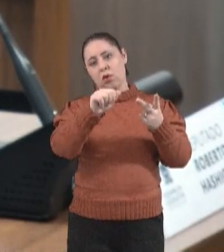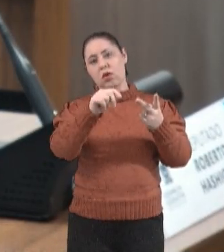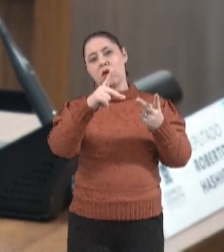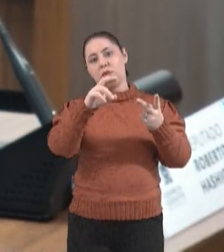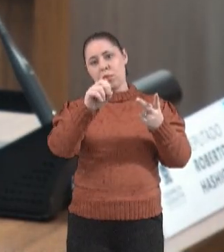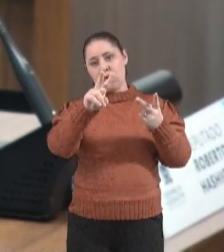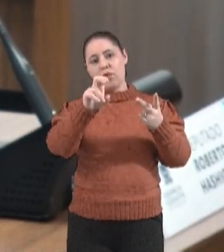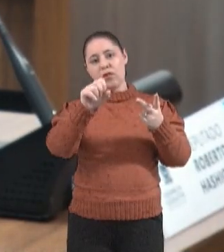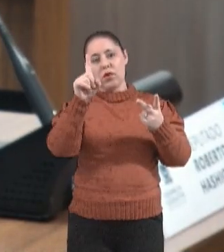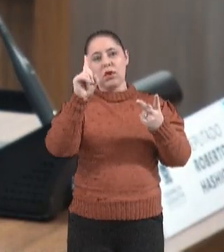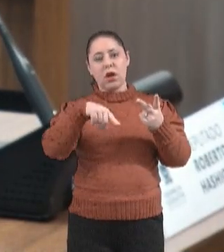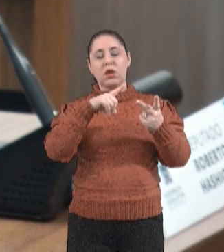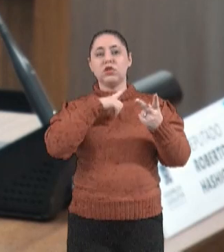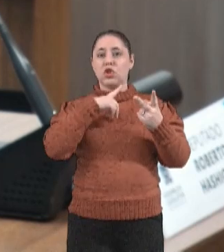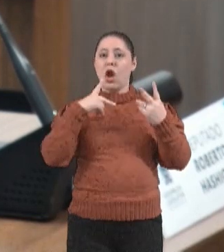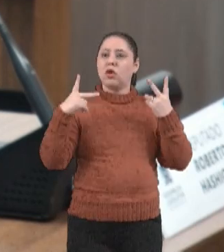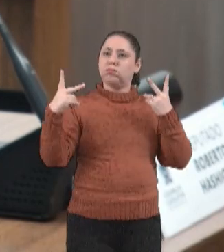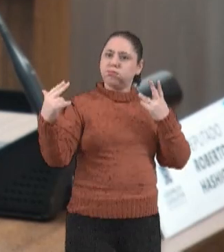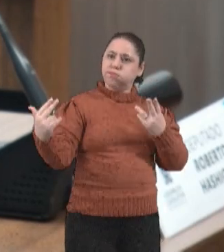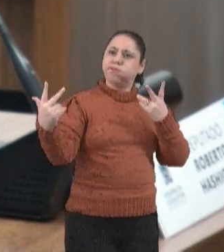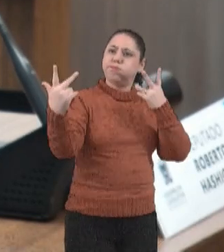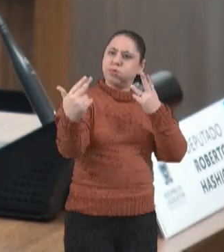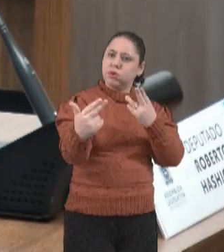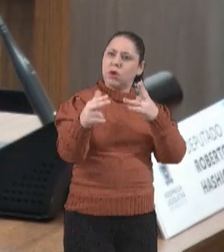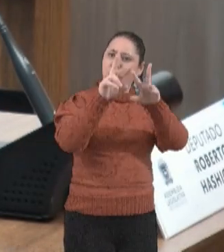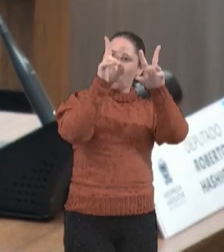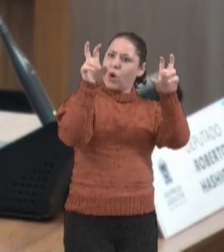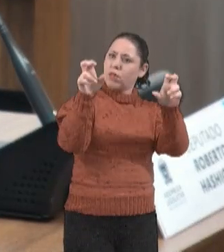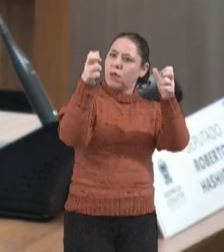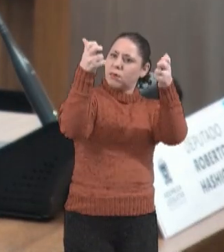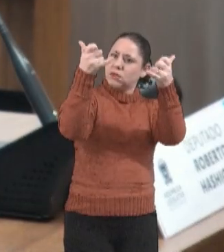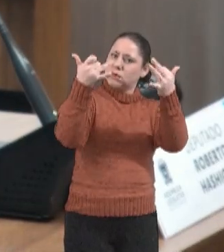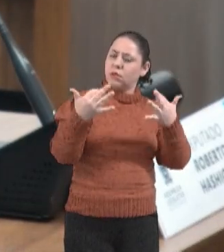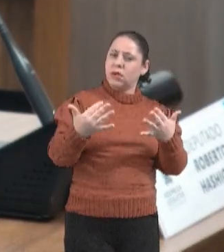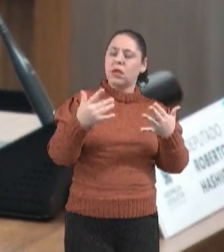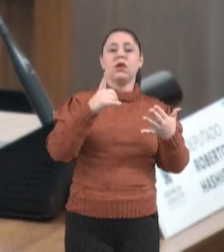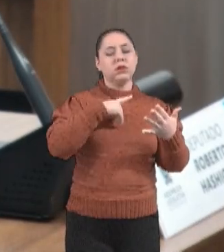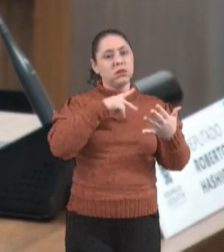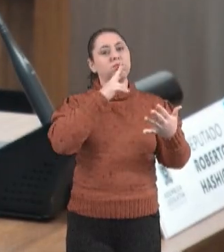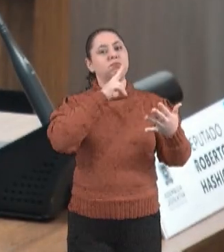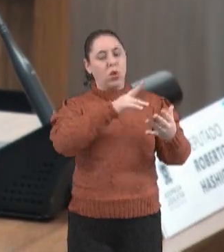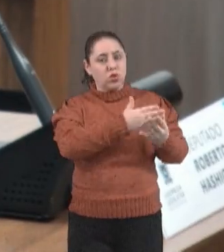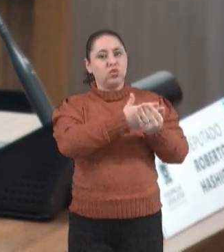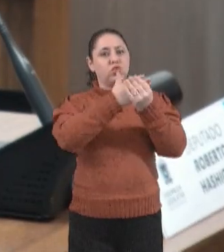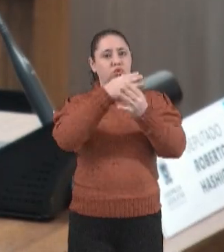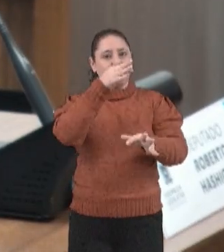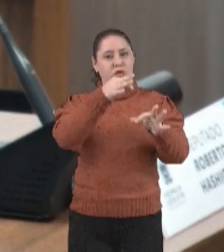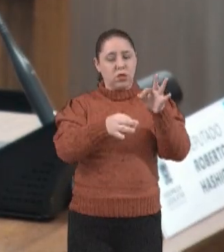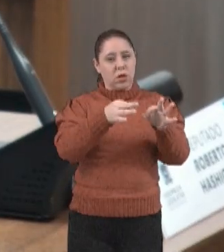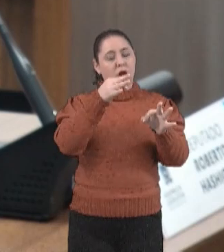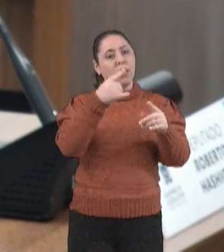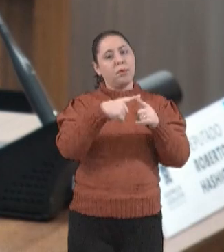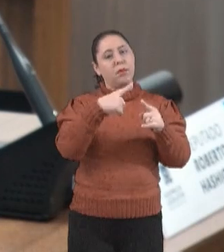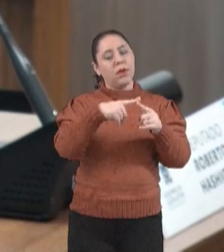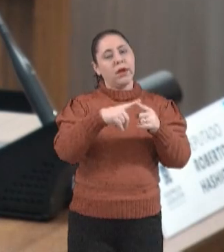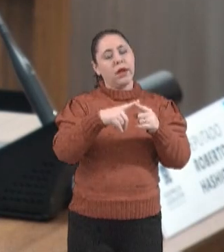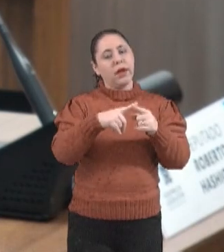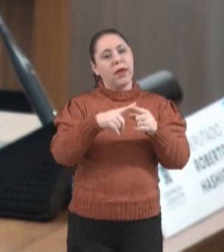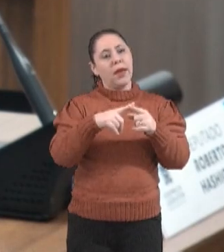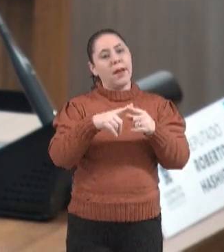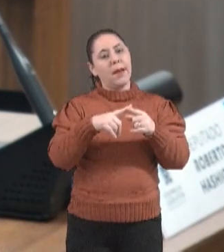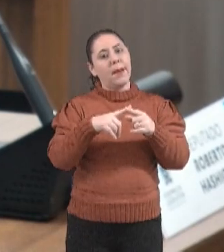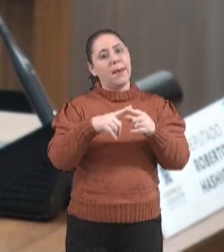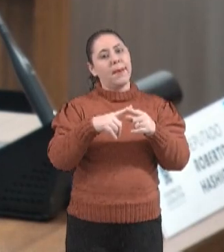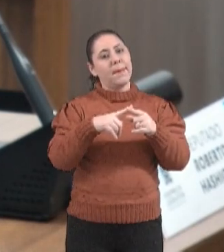do Povo, que colocava a mesma situação, que respondia processo por apropriação indébita, não